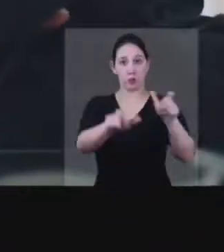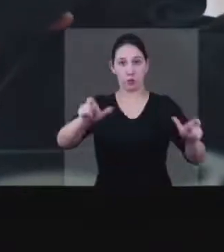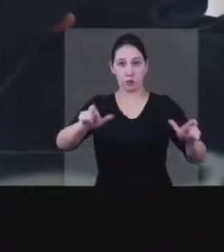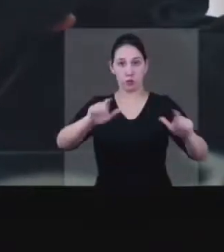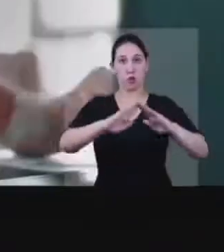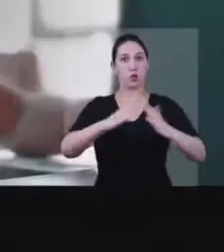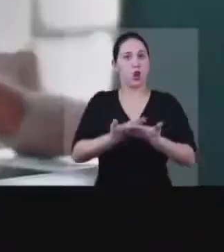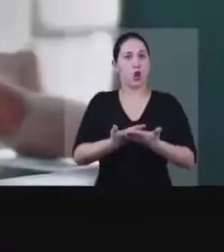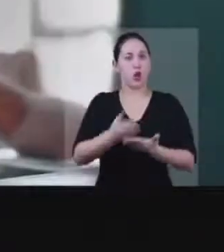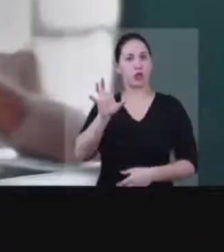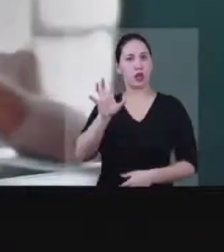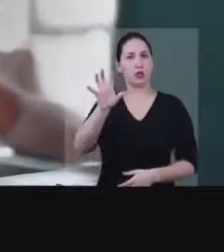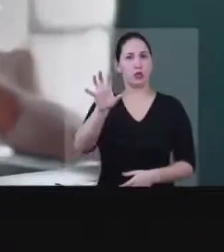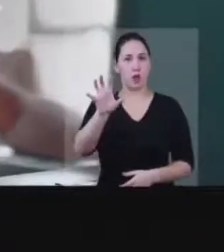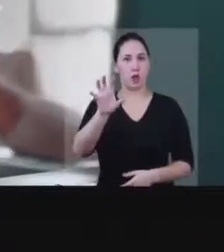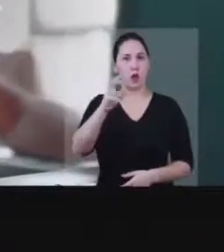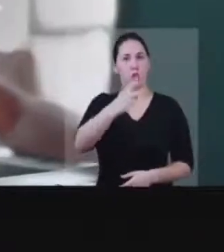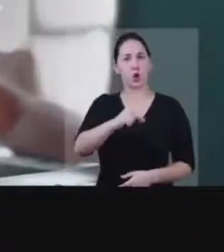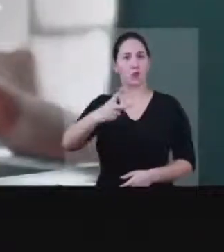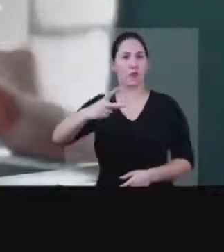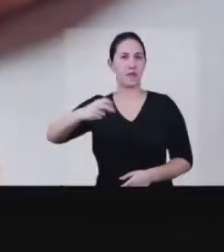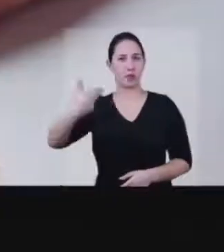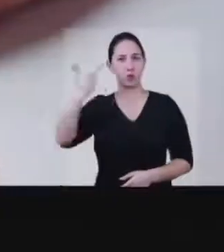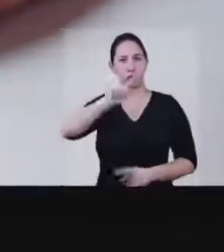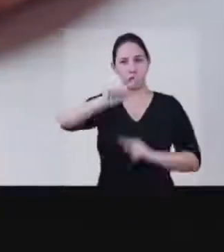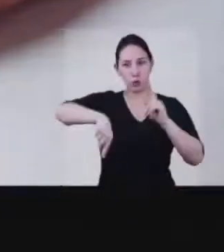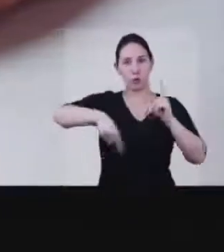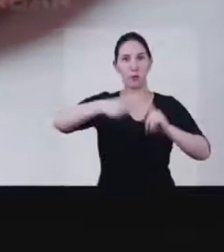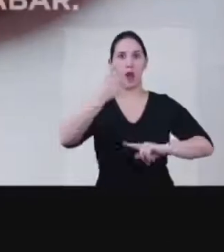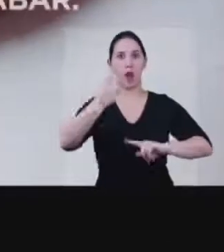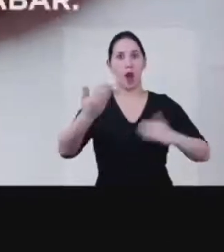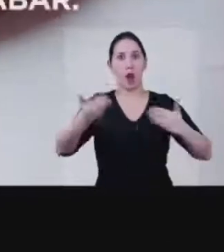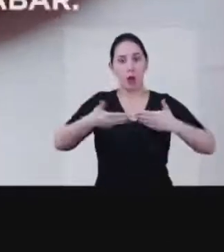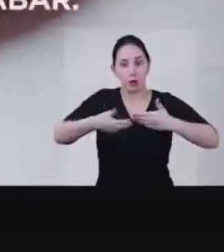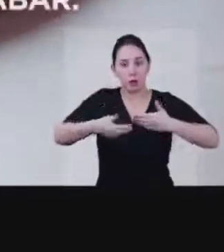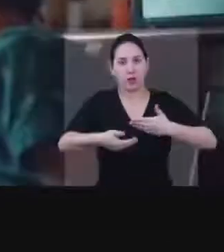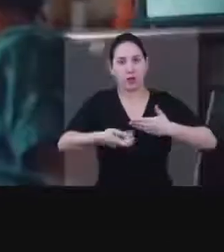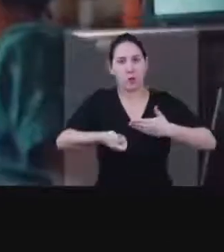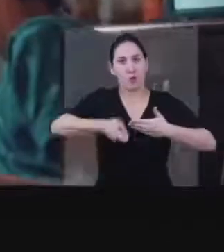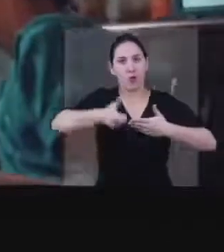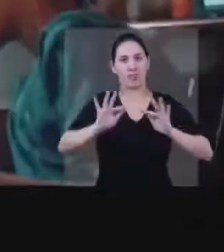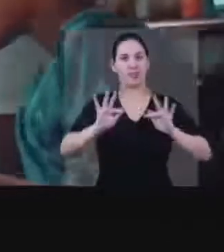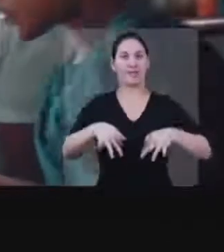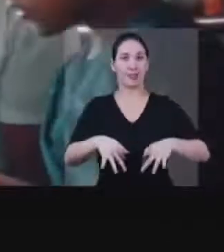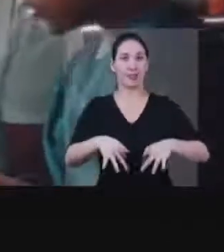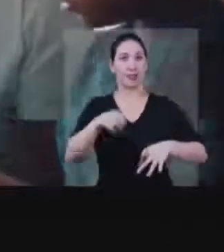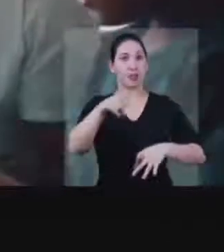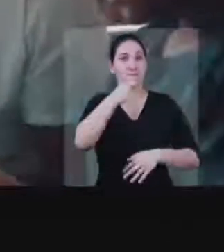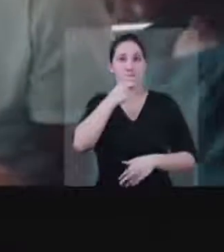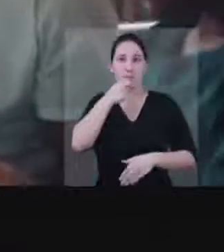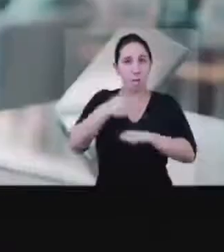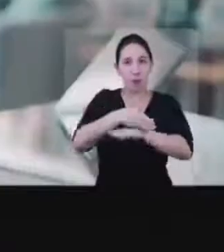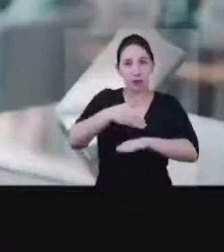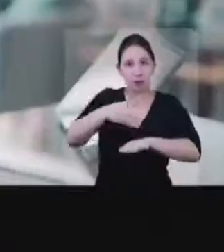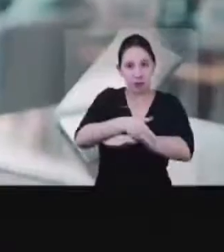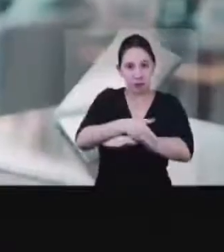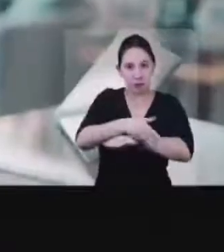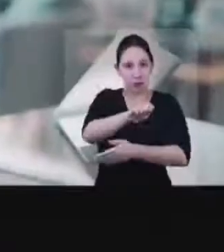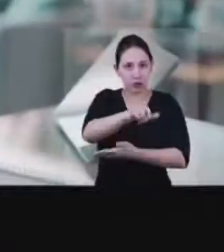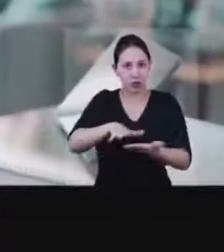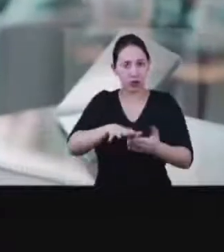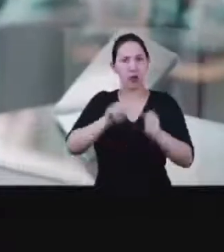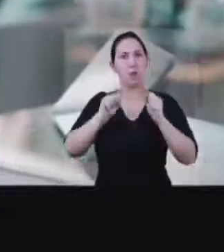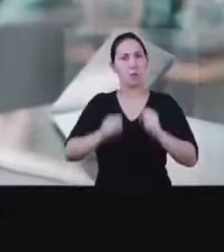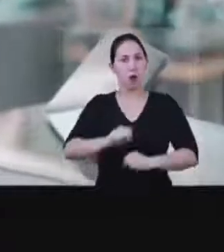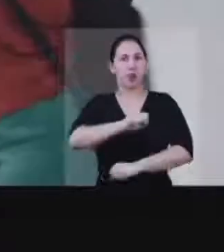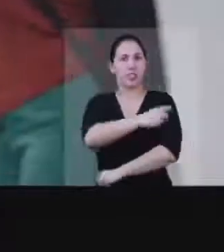Estudante da rede estadual, você se superou em 2020. Agora falta pouco para acabar. Quem não participou das atividades ainda pode